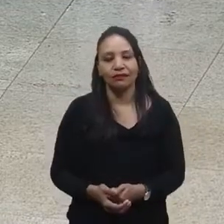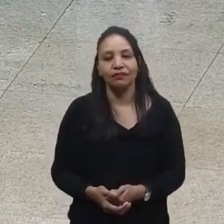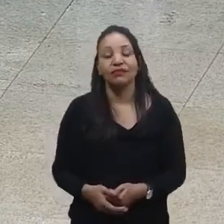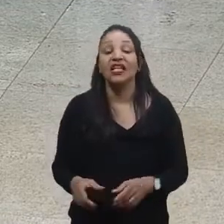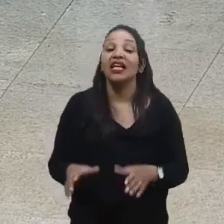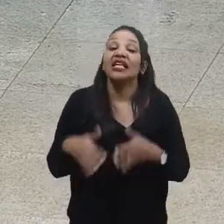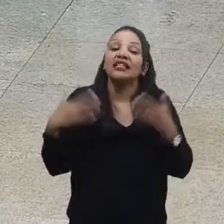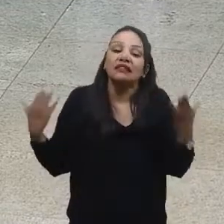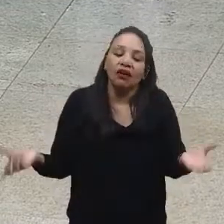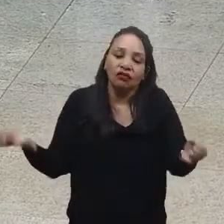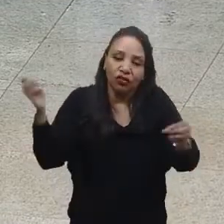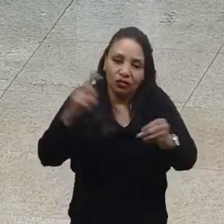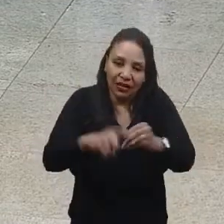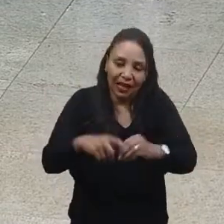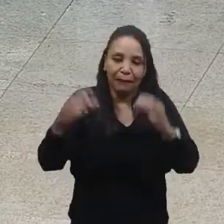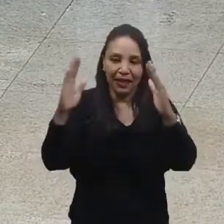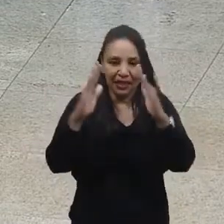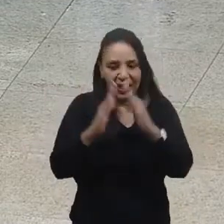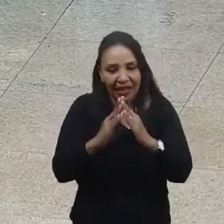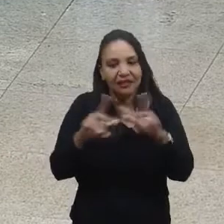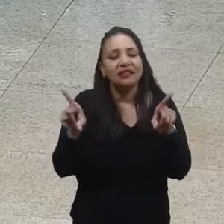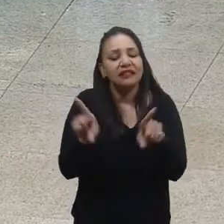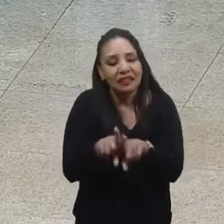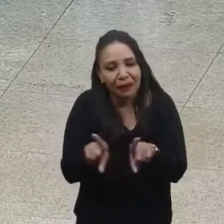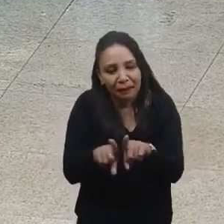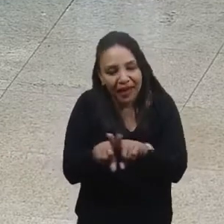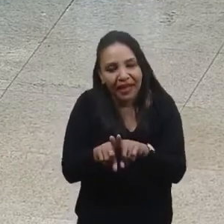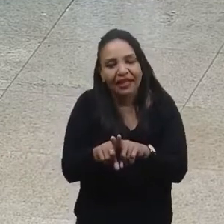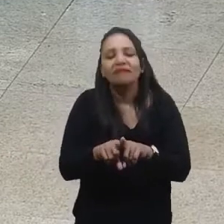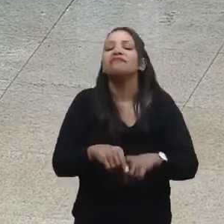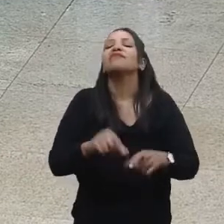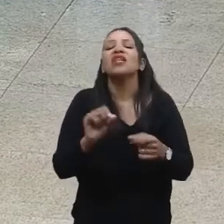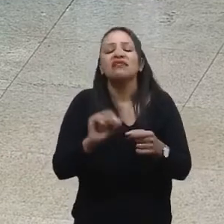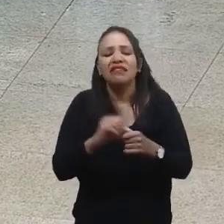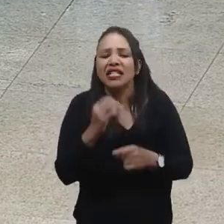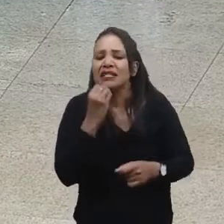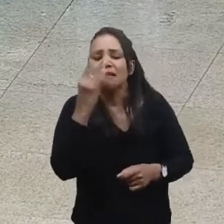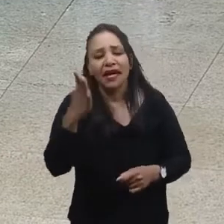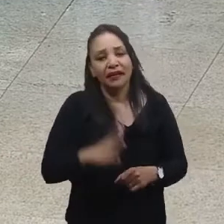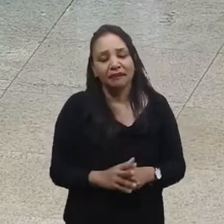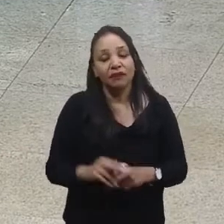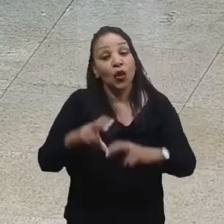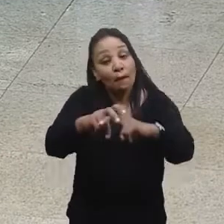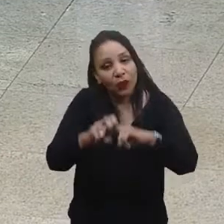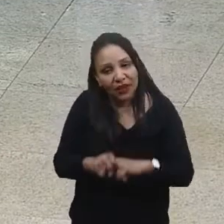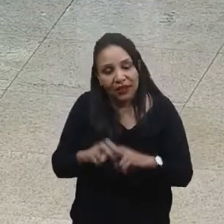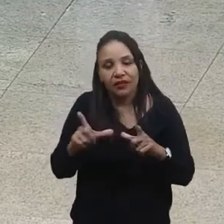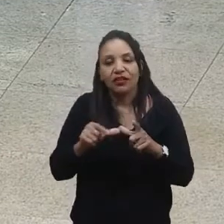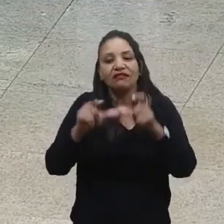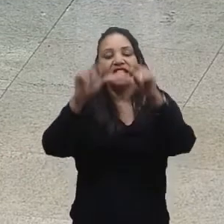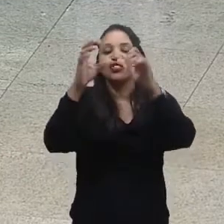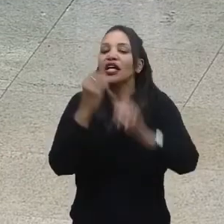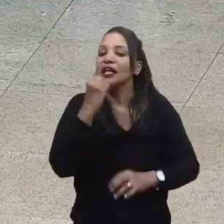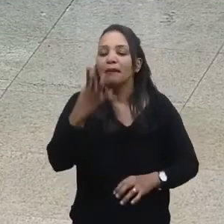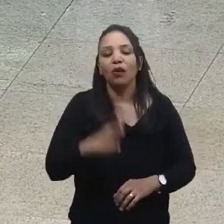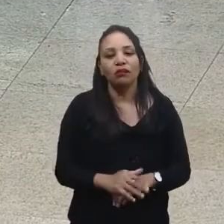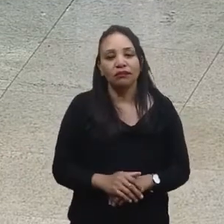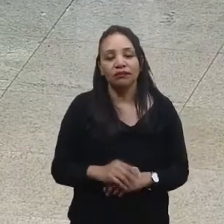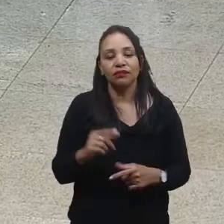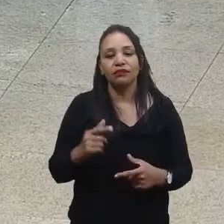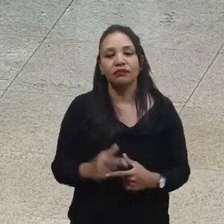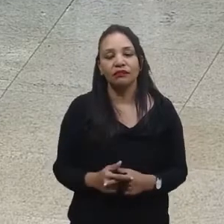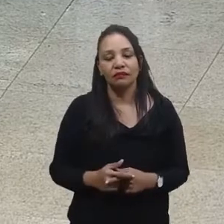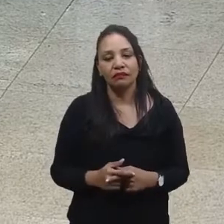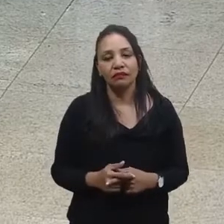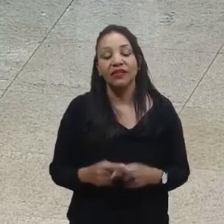e voltar para casa também faz um bem enorme por isso que viajar é muito bom mas